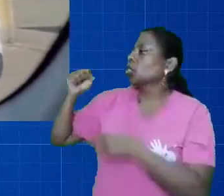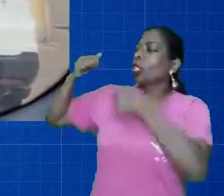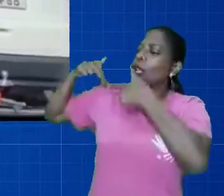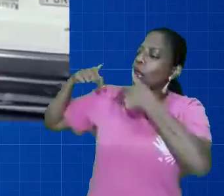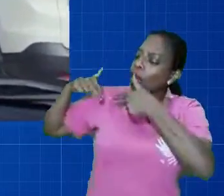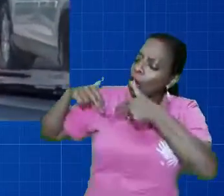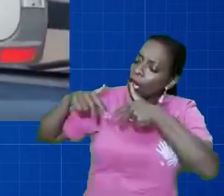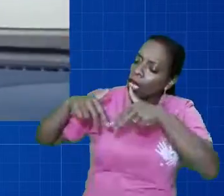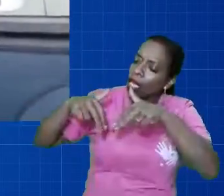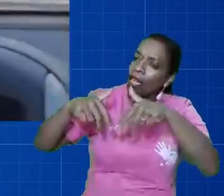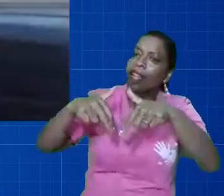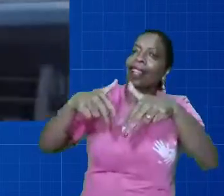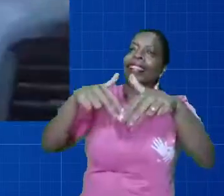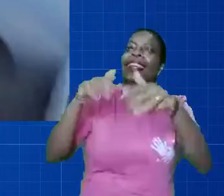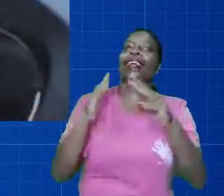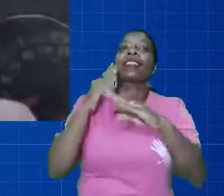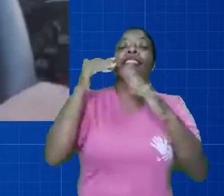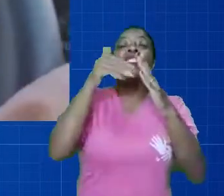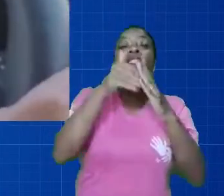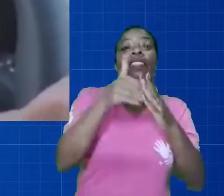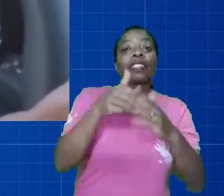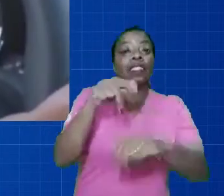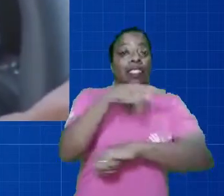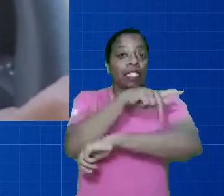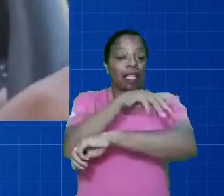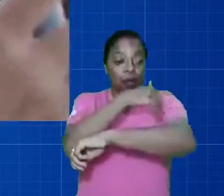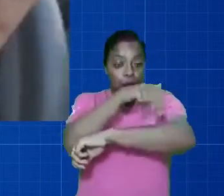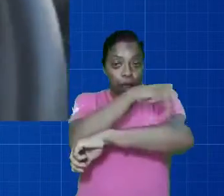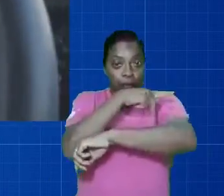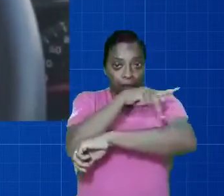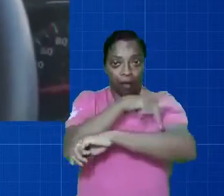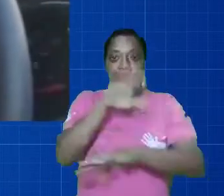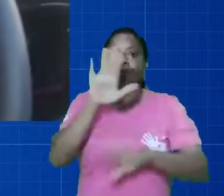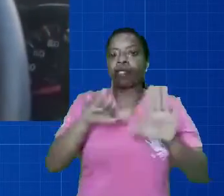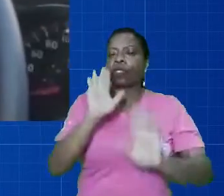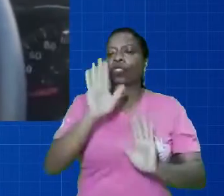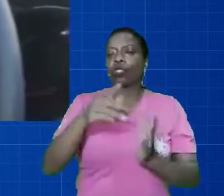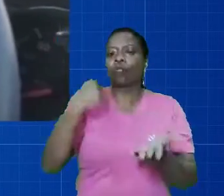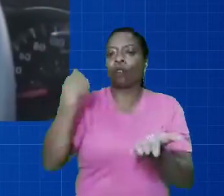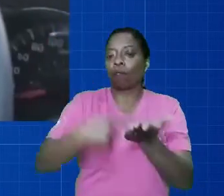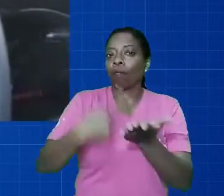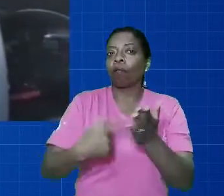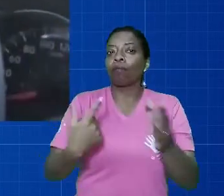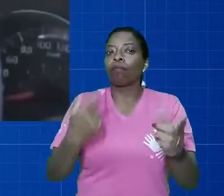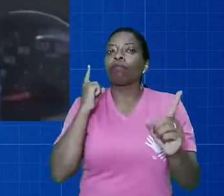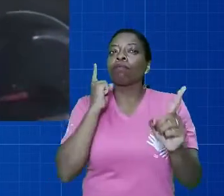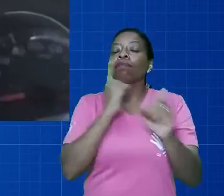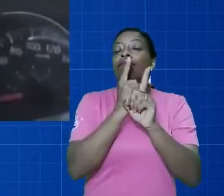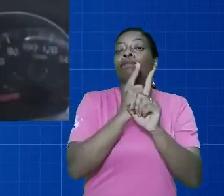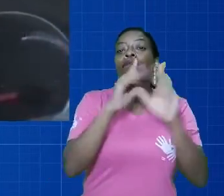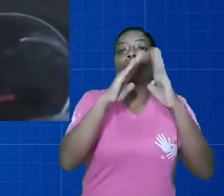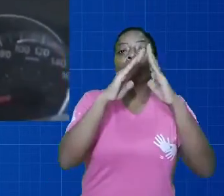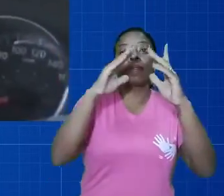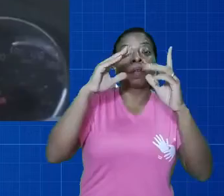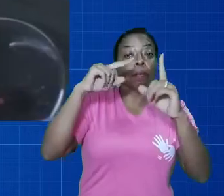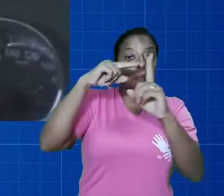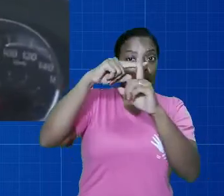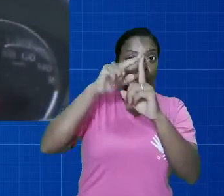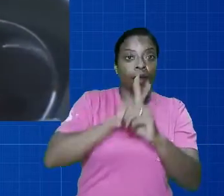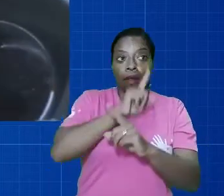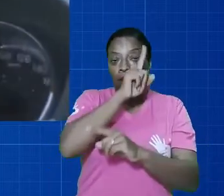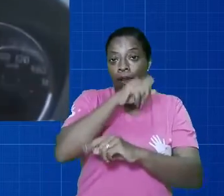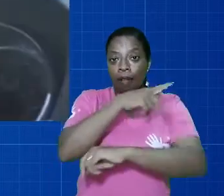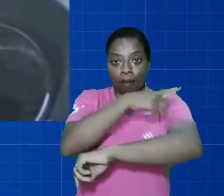praça. Ou alguns a gente já marcava direto com eles na praça, porque muitos alunos, eles vinham de ônibus até aqui o